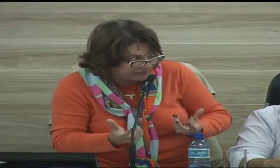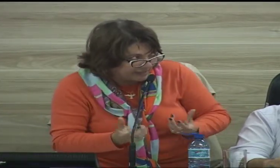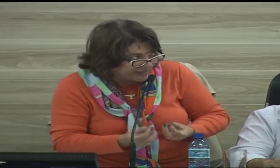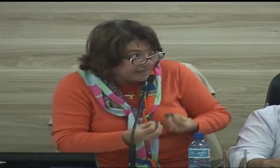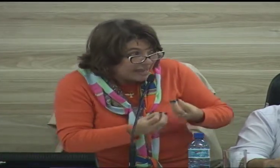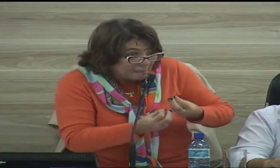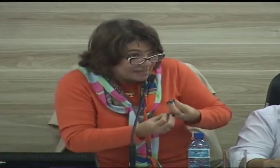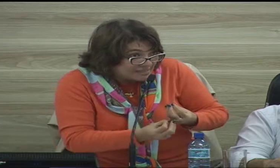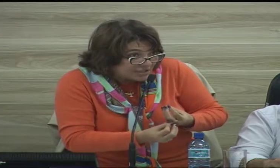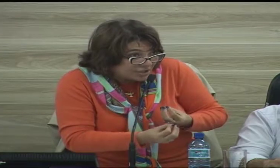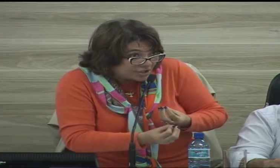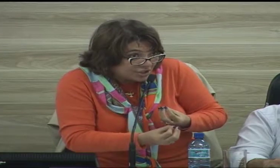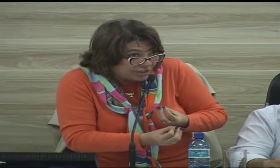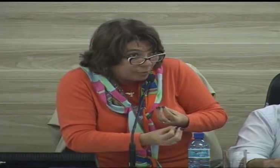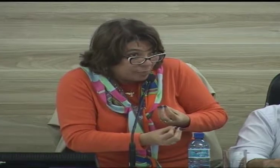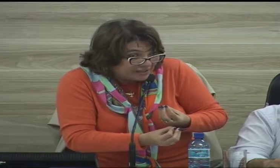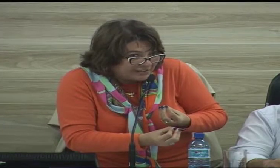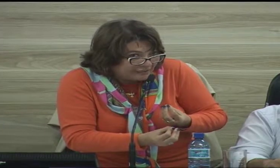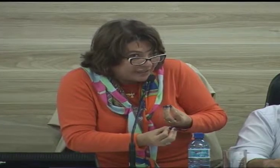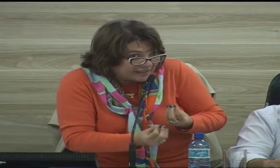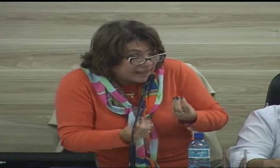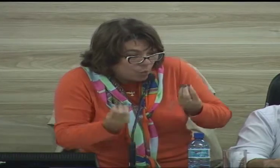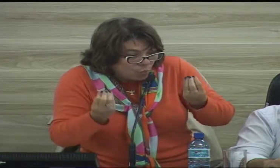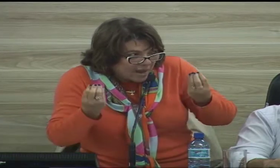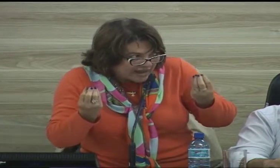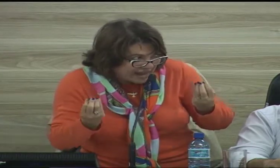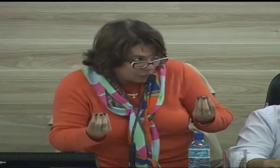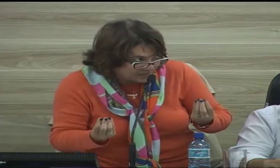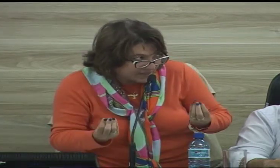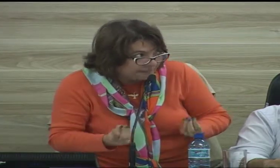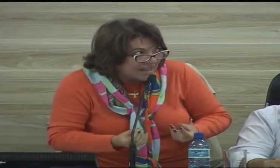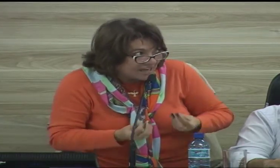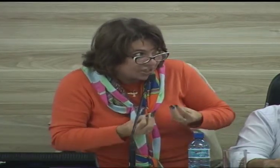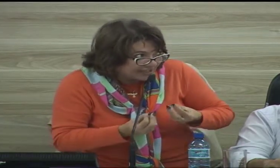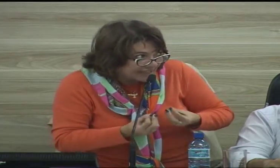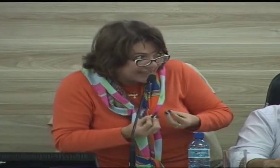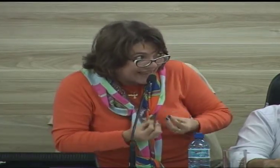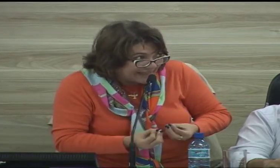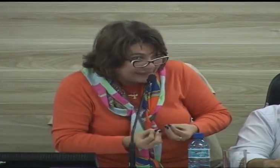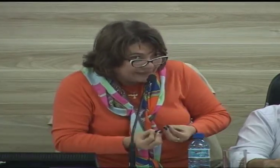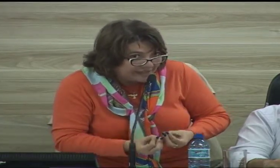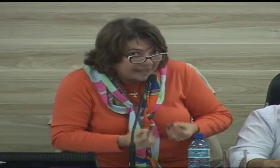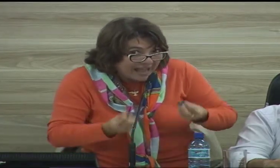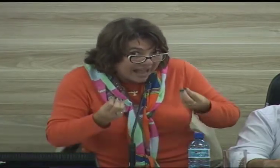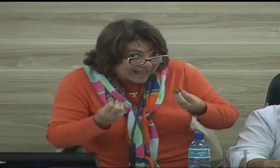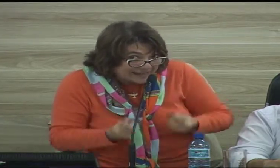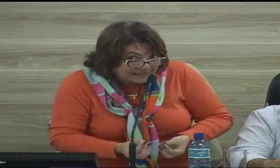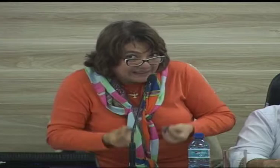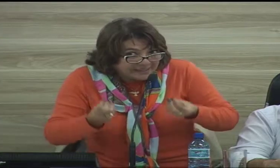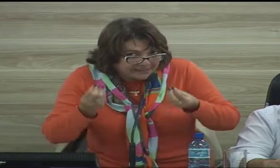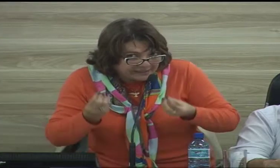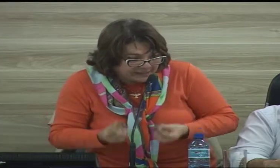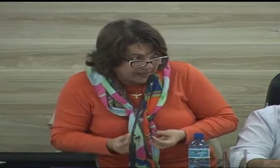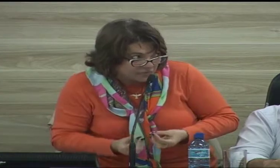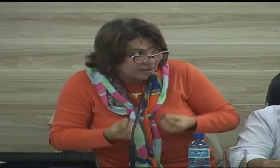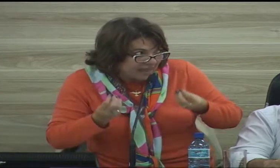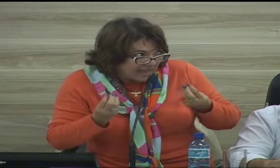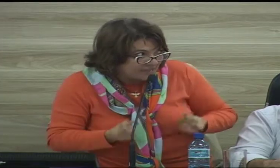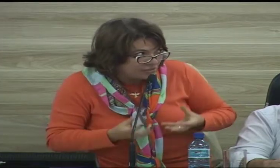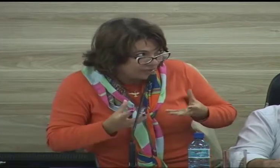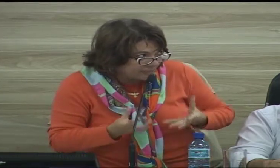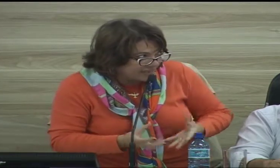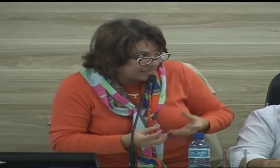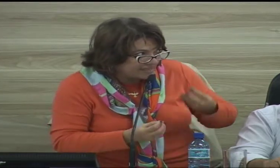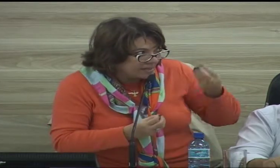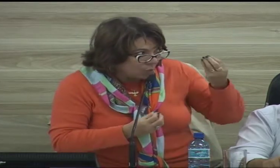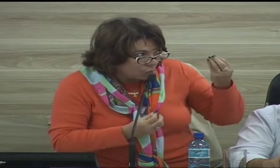querer defender, mas acho que a gente não pode defender uma causa, a gente tem que garantir a garantia de direitos. É